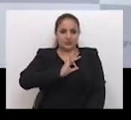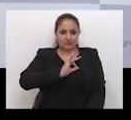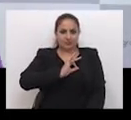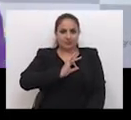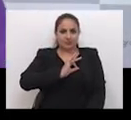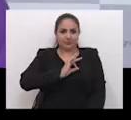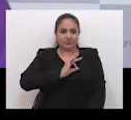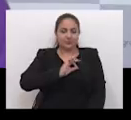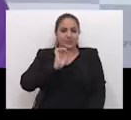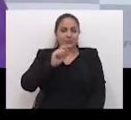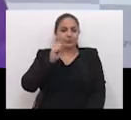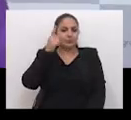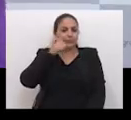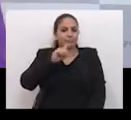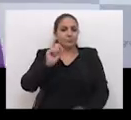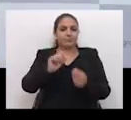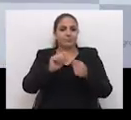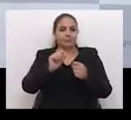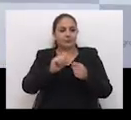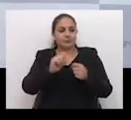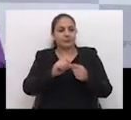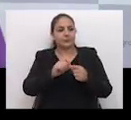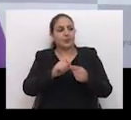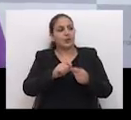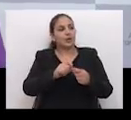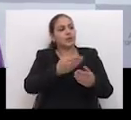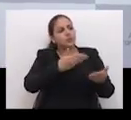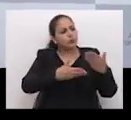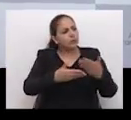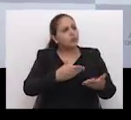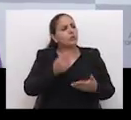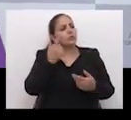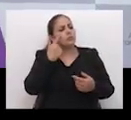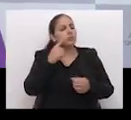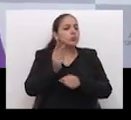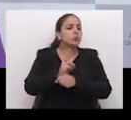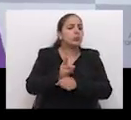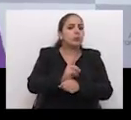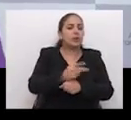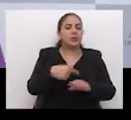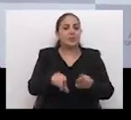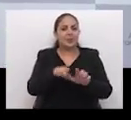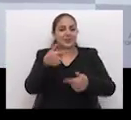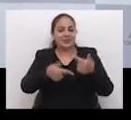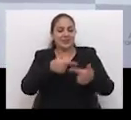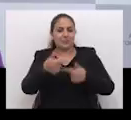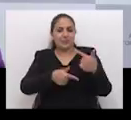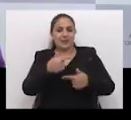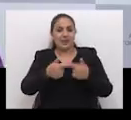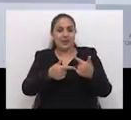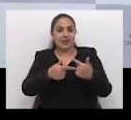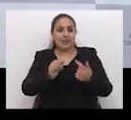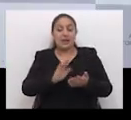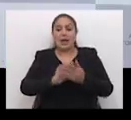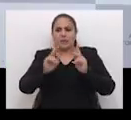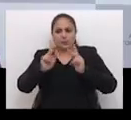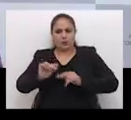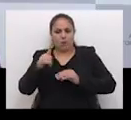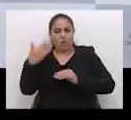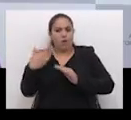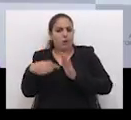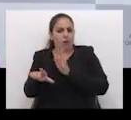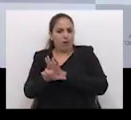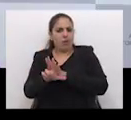Brigada Militar, que vai fazer essas abordagens, fazer essa fiscalização, então, e atuar os fora da